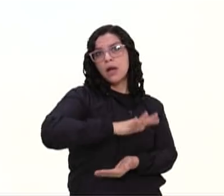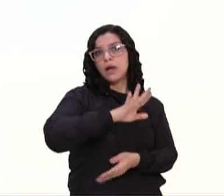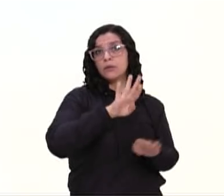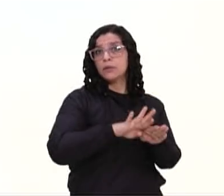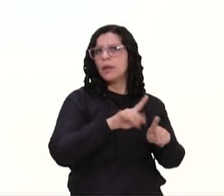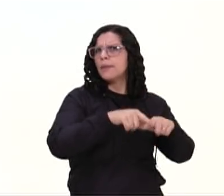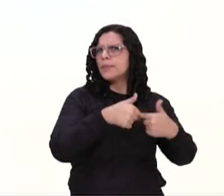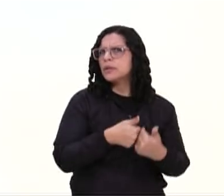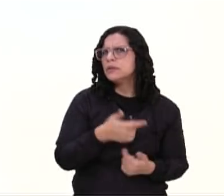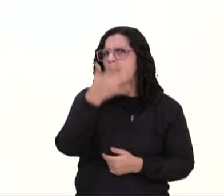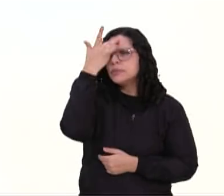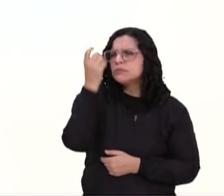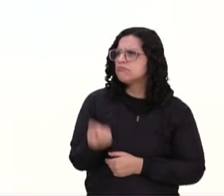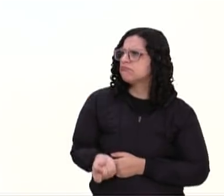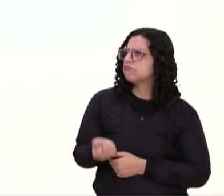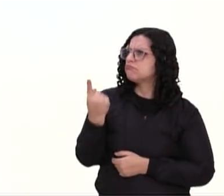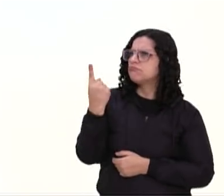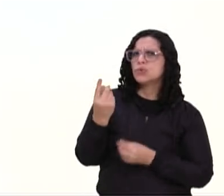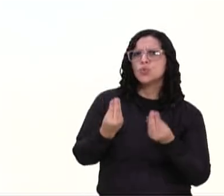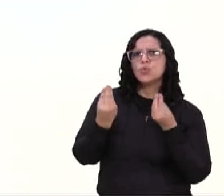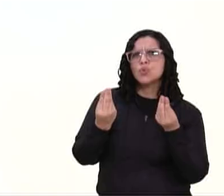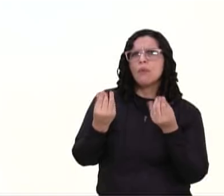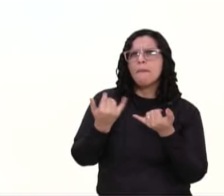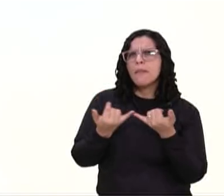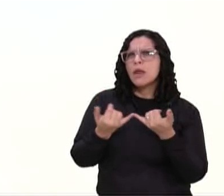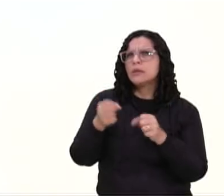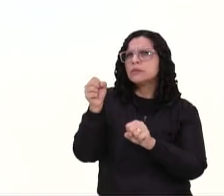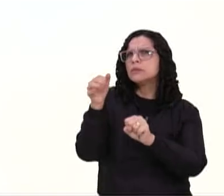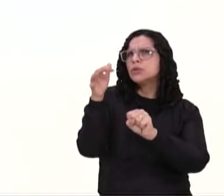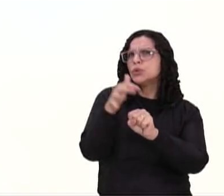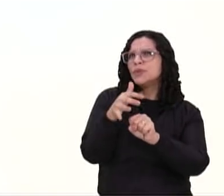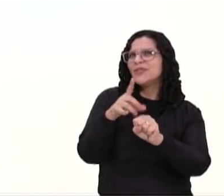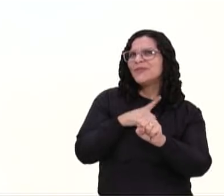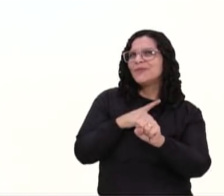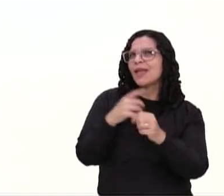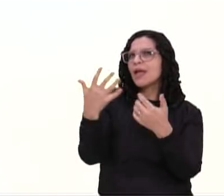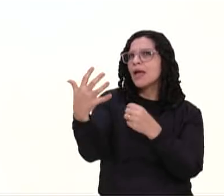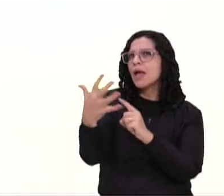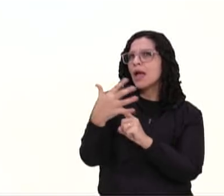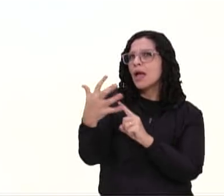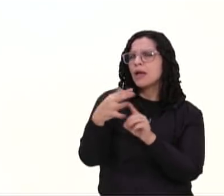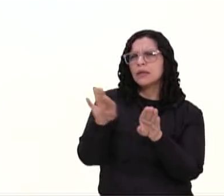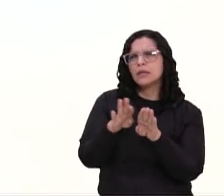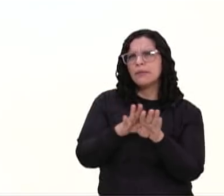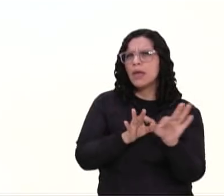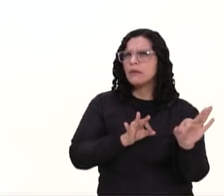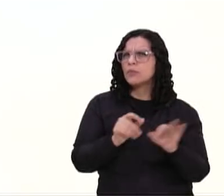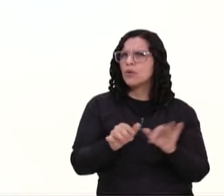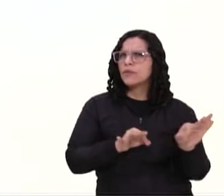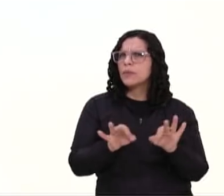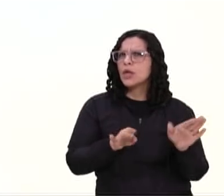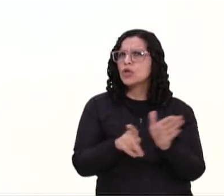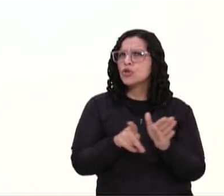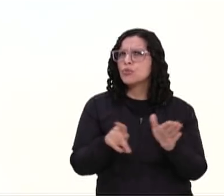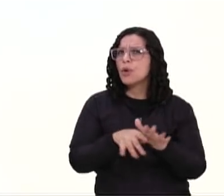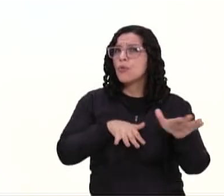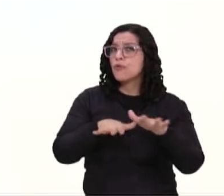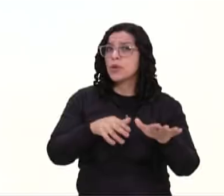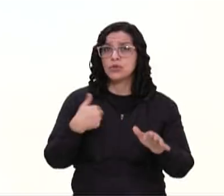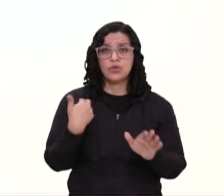começam a pensar de maneira iluminista. Eles vão começar a fazer um novo protesto com o lema que